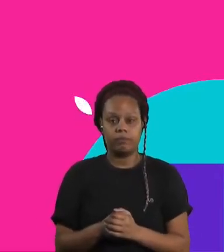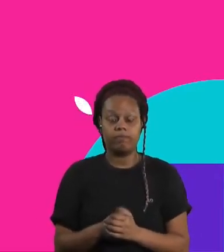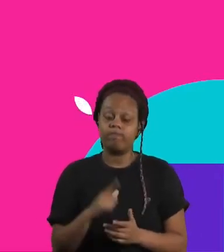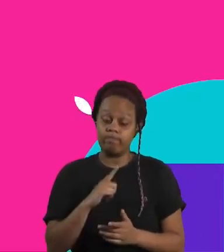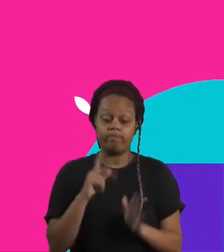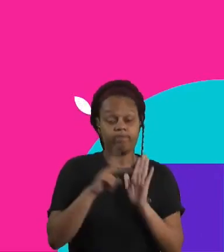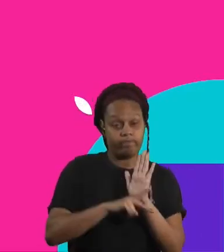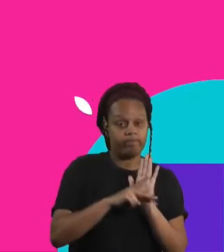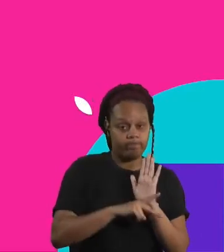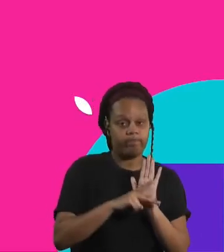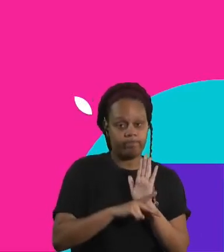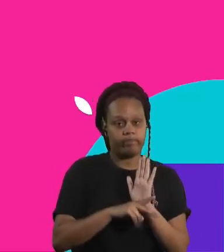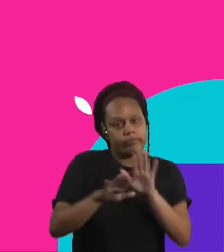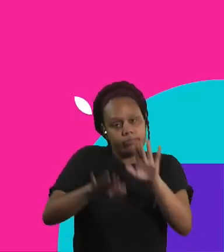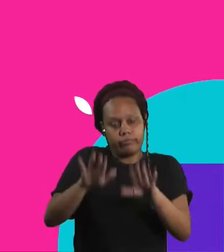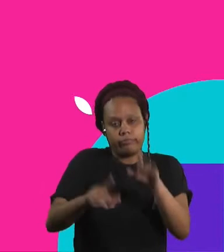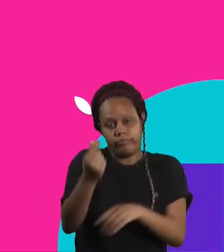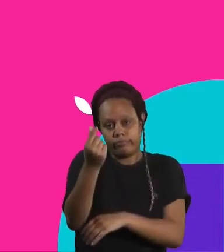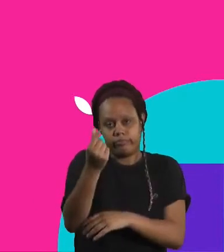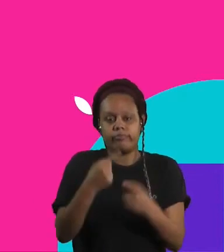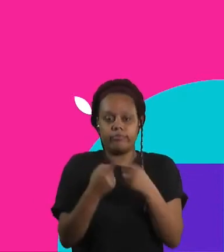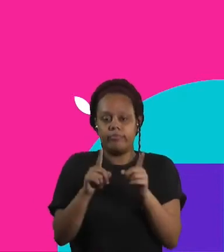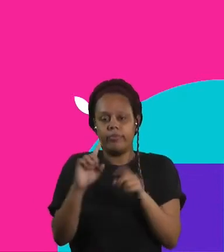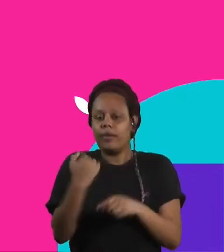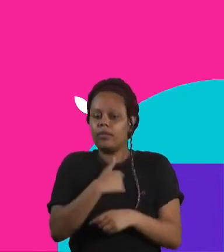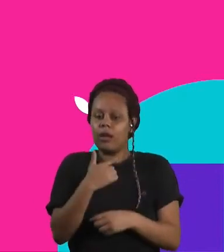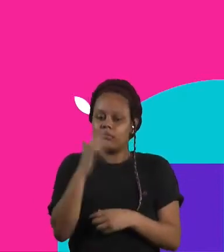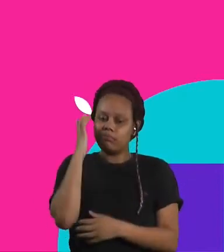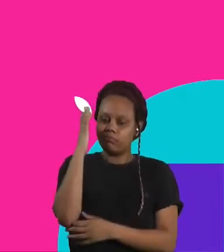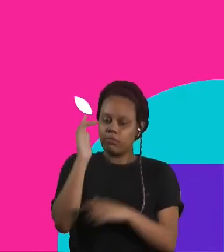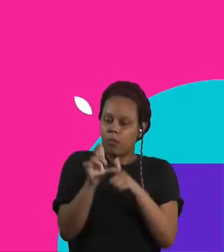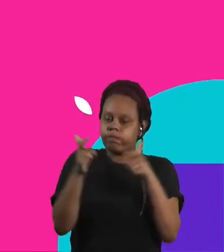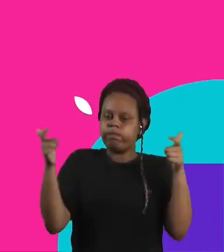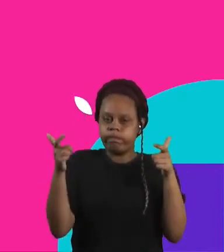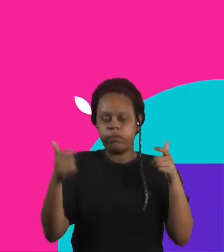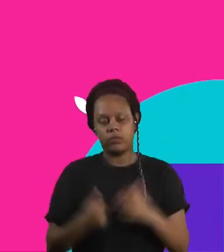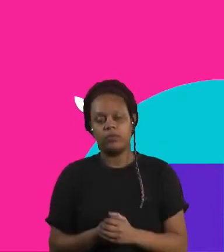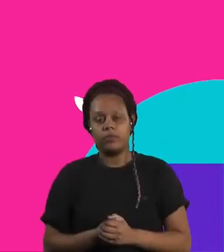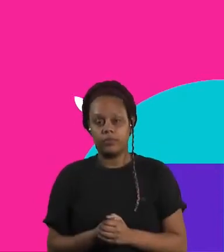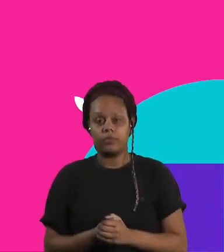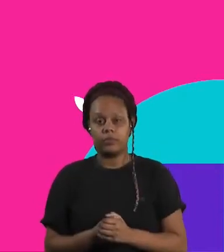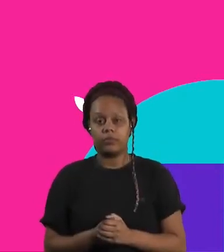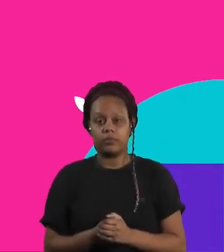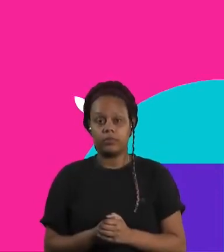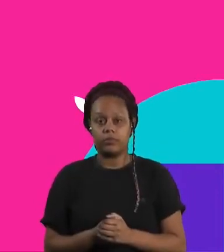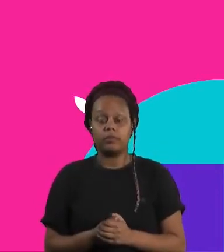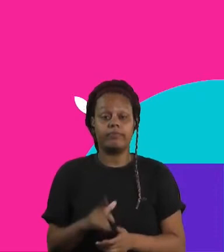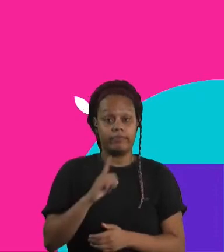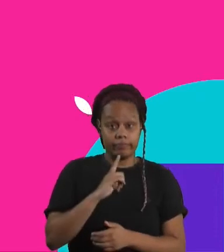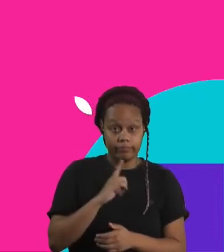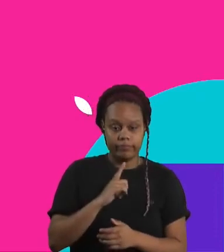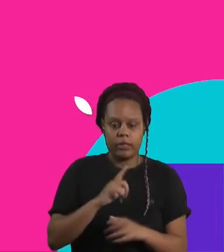projeto, então isso é uma coisa que nos dá muita grandeza, né, porque a gente realmente faz uma diferença nessas